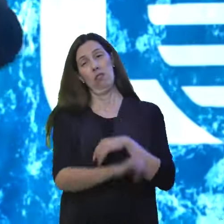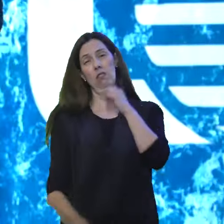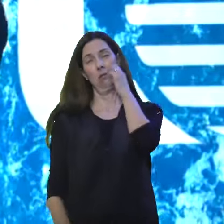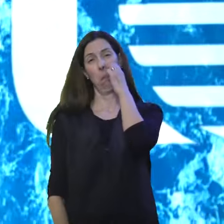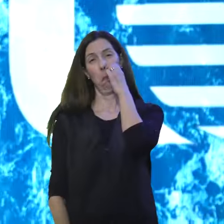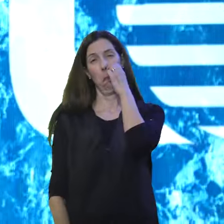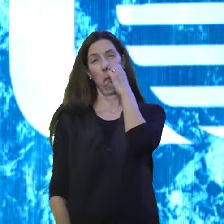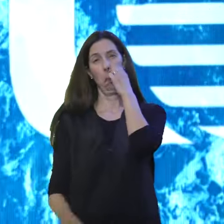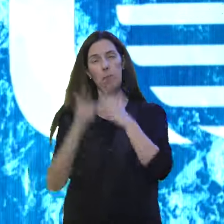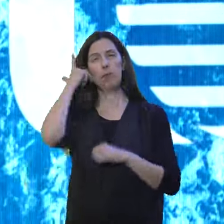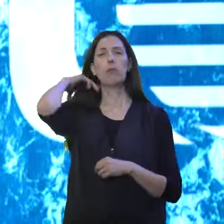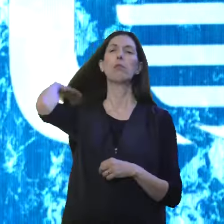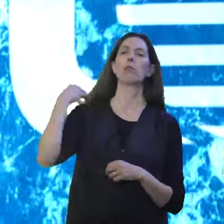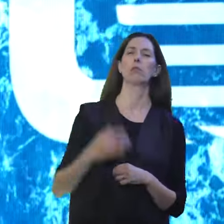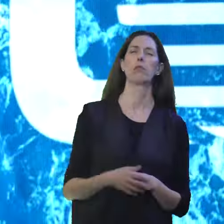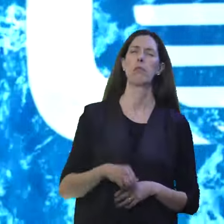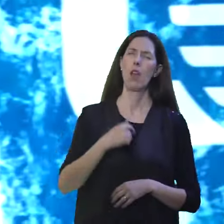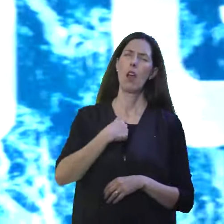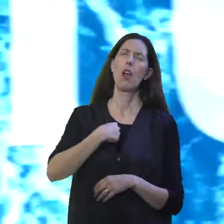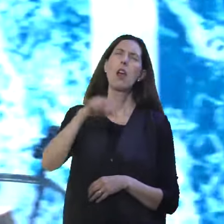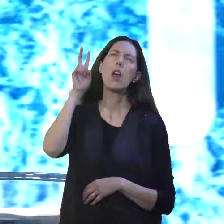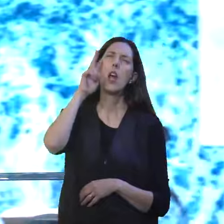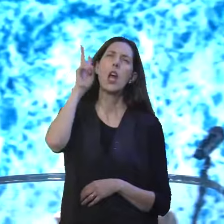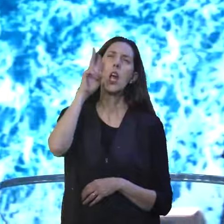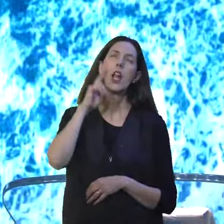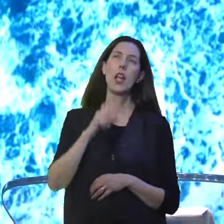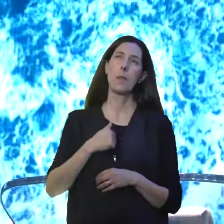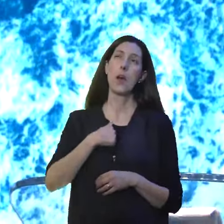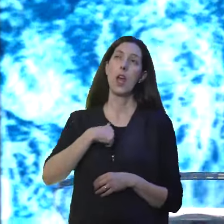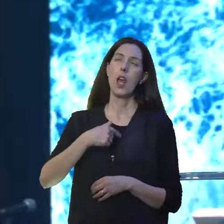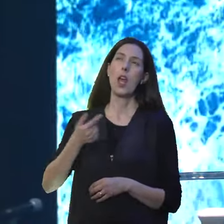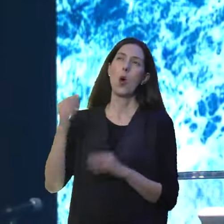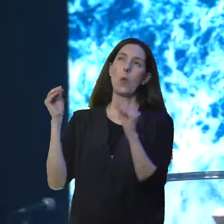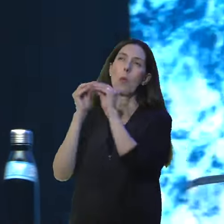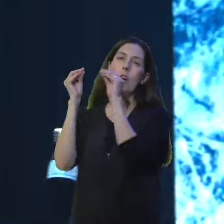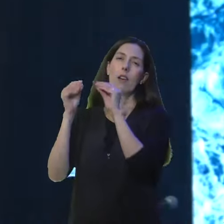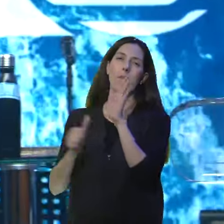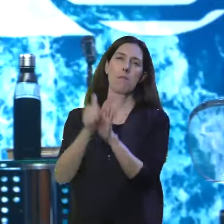Nesse negócio da sensualidade. Eu lembro quando eu perdi o meu bebê.